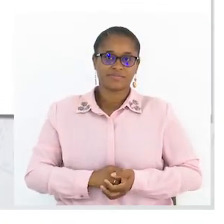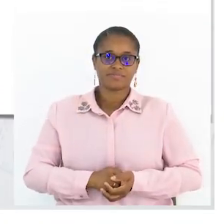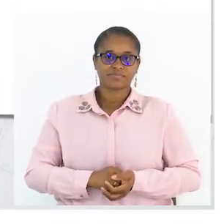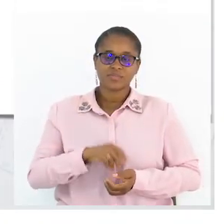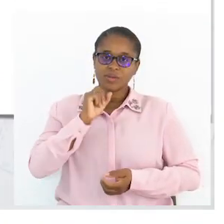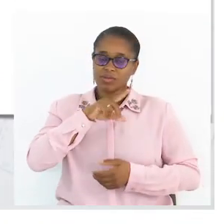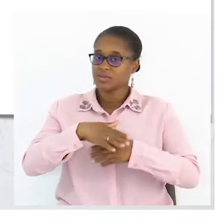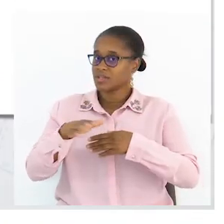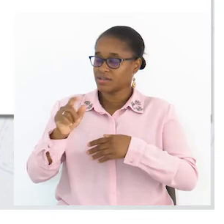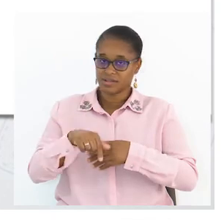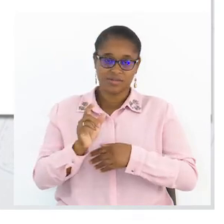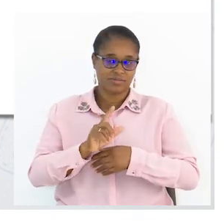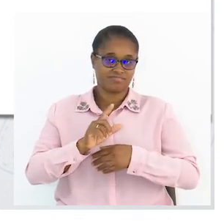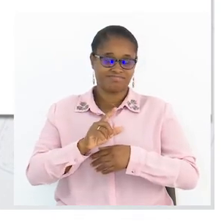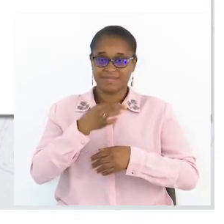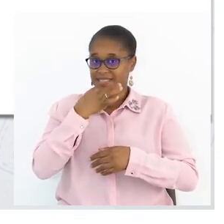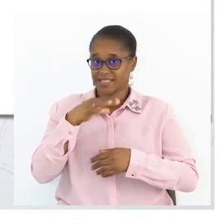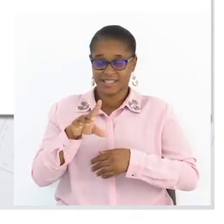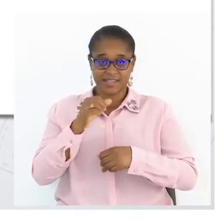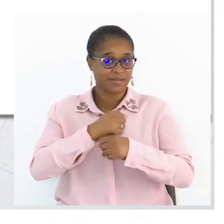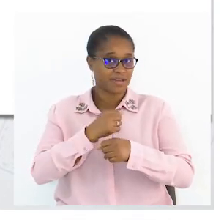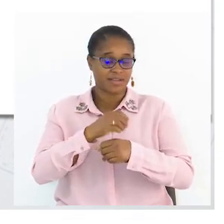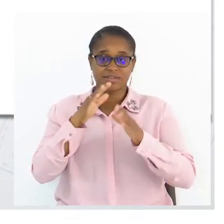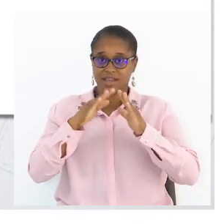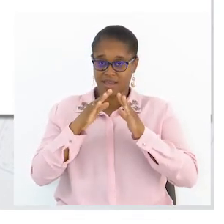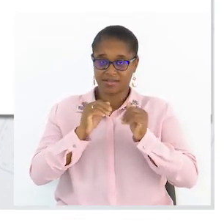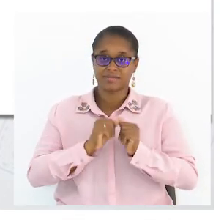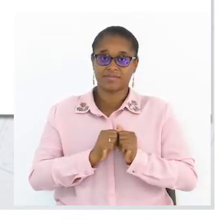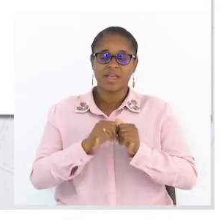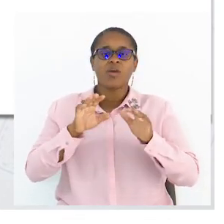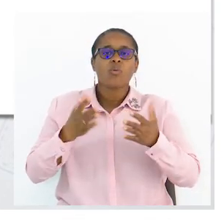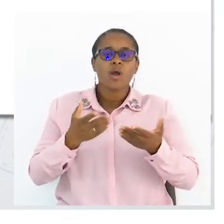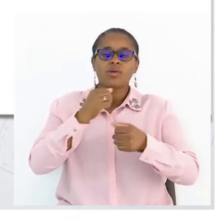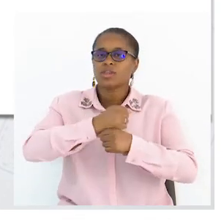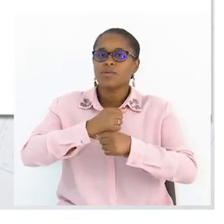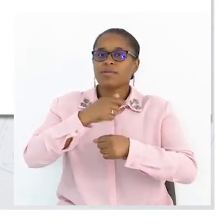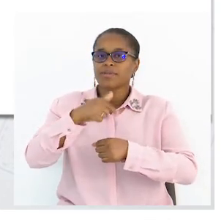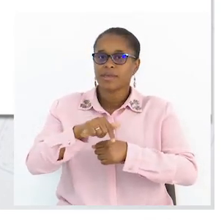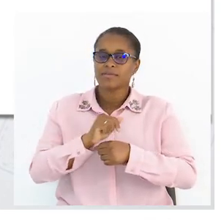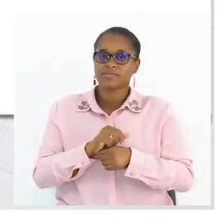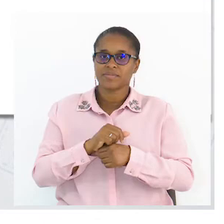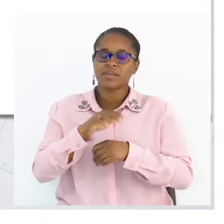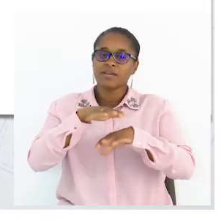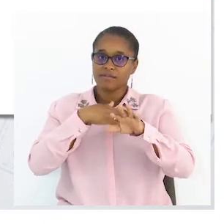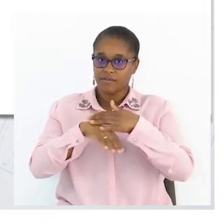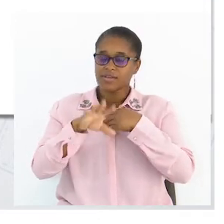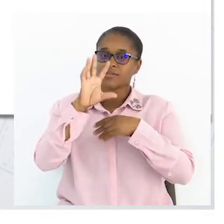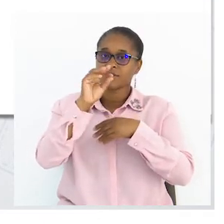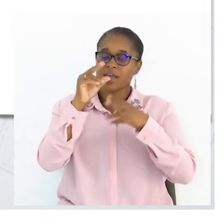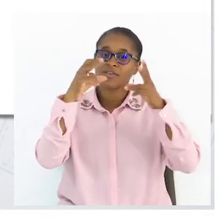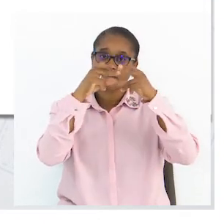Não podemos sair daqui sem deixar um pequeno trabalho. Qual é o trabalho que temos? Elabora